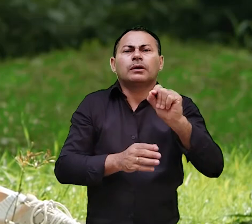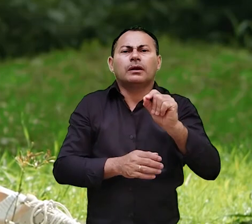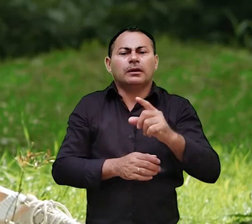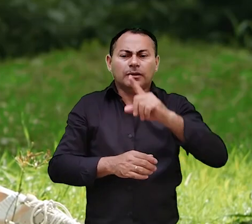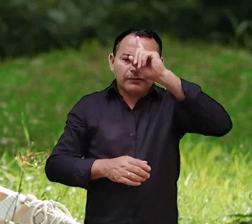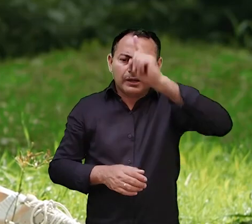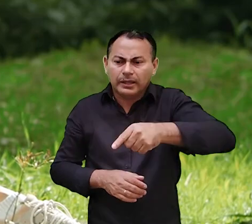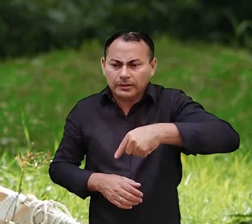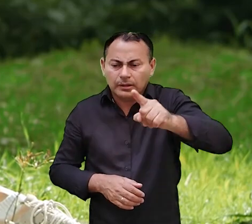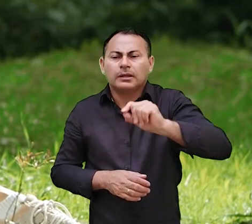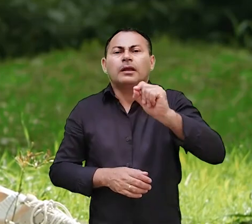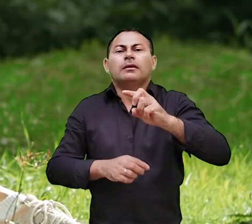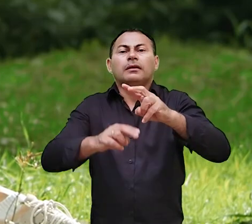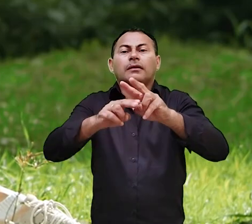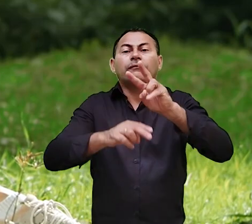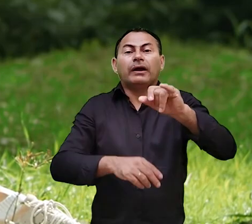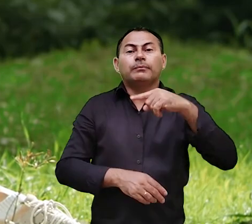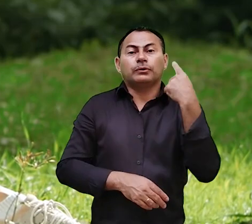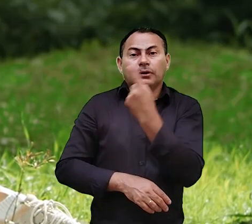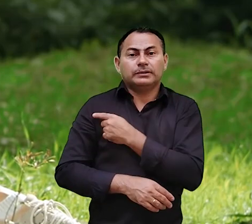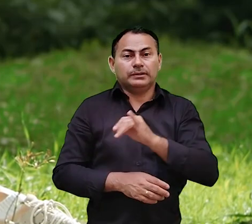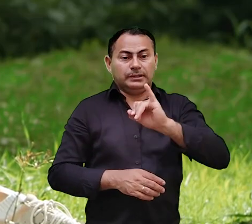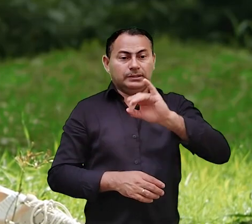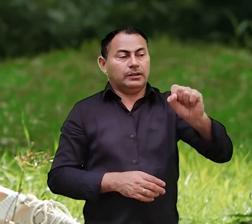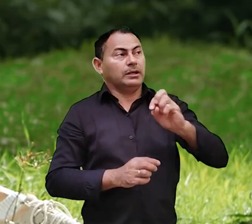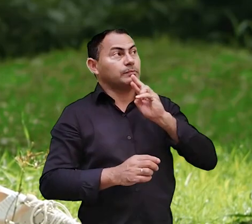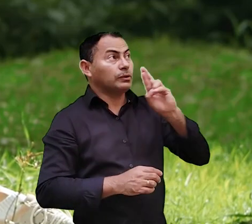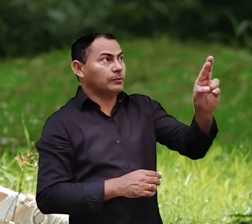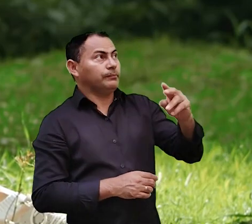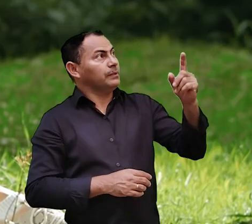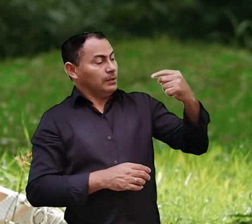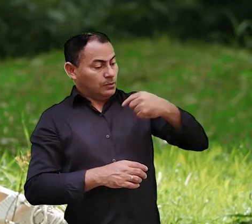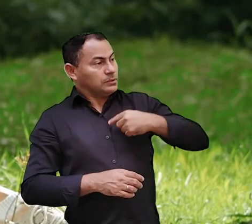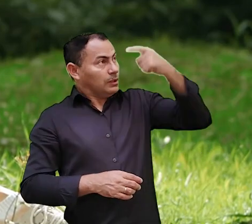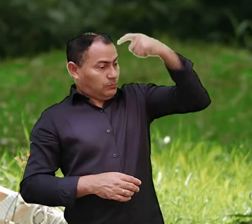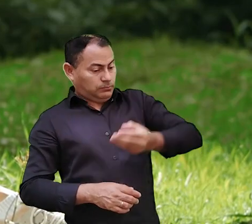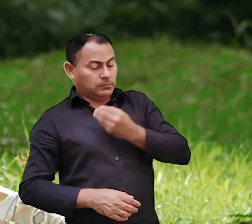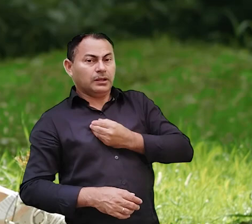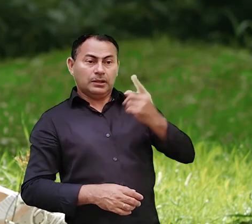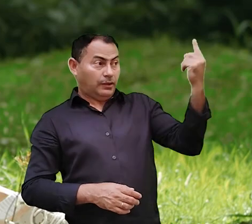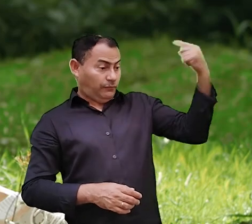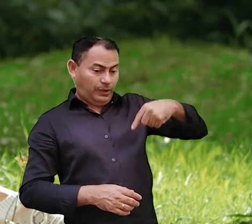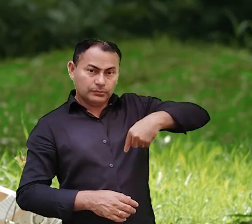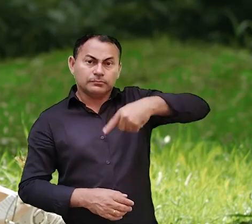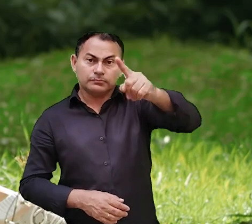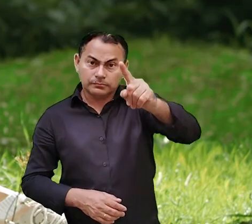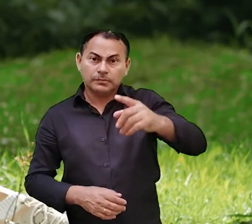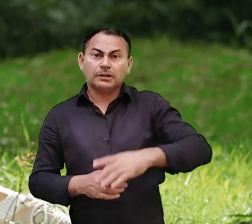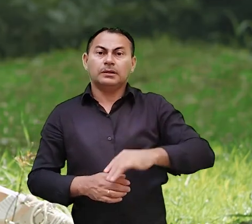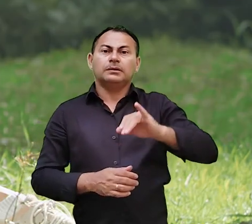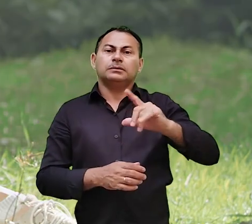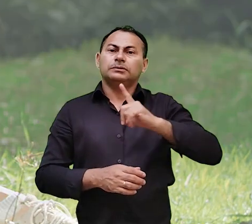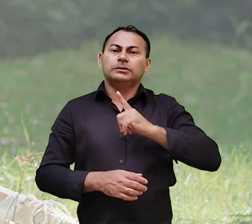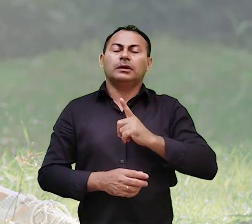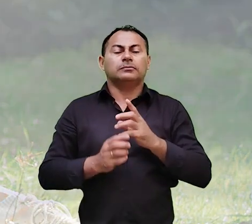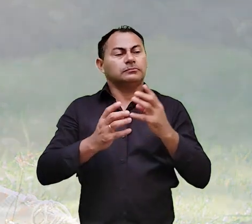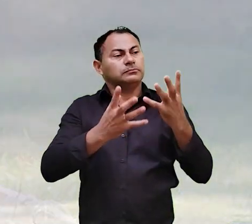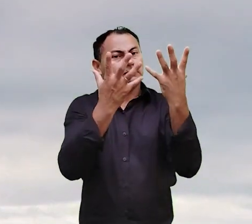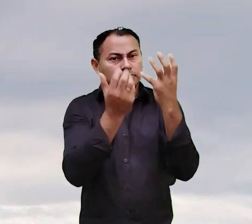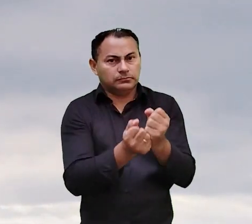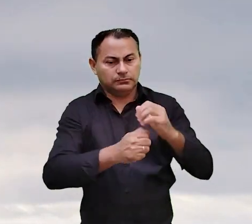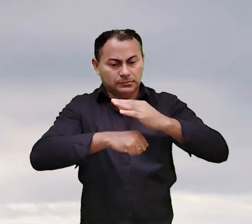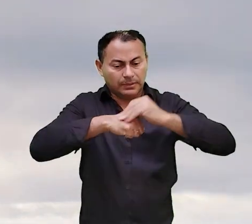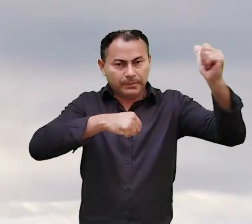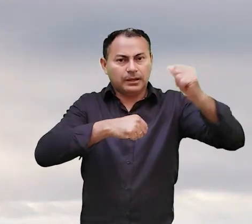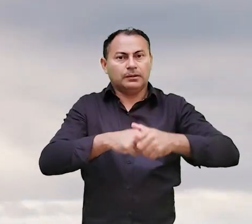Deus perguntou, quem enviarei? Quem irá por nós? Isaías respondeu, eis-me aqui, envia-me a mim. Ele tinha